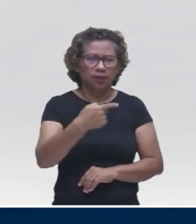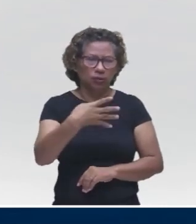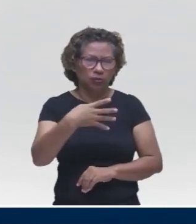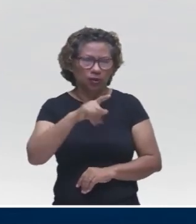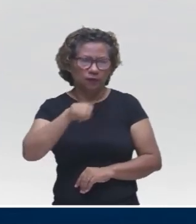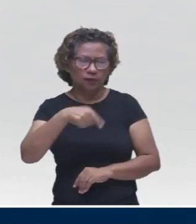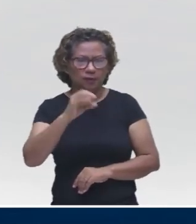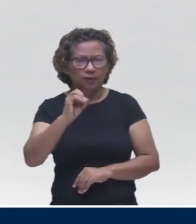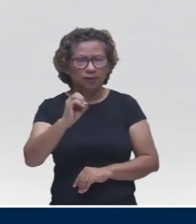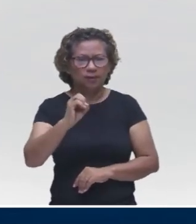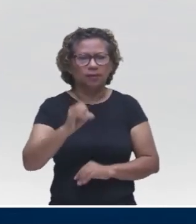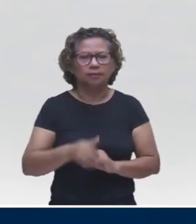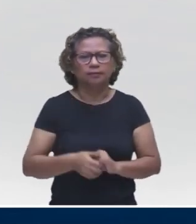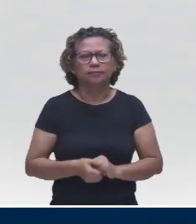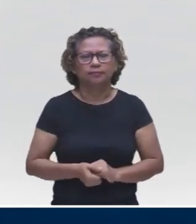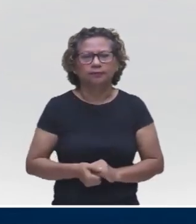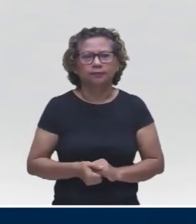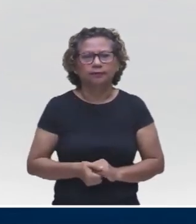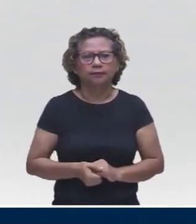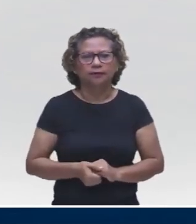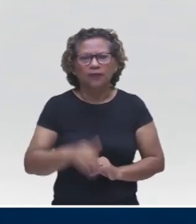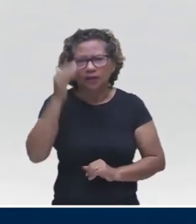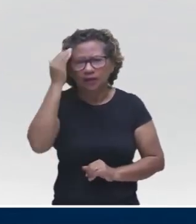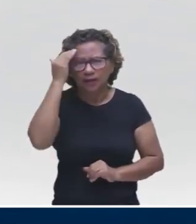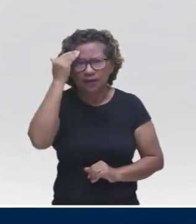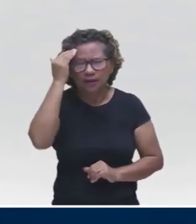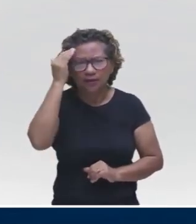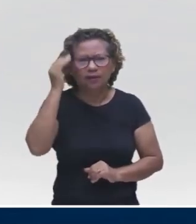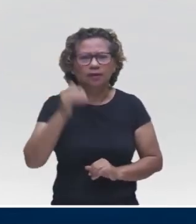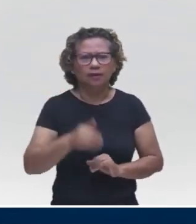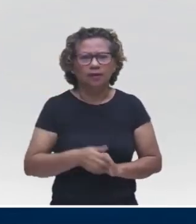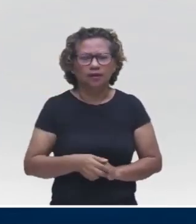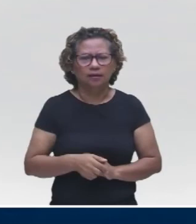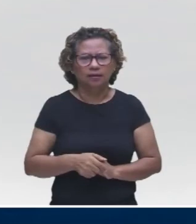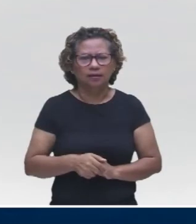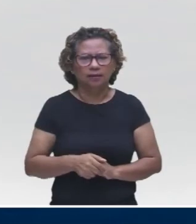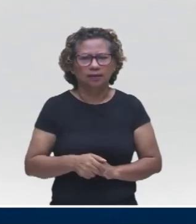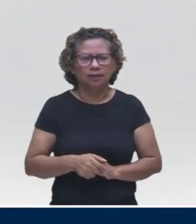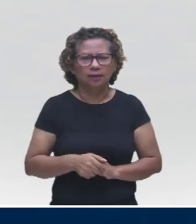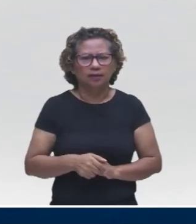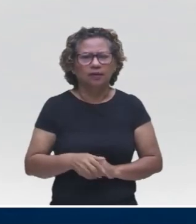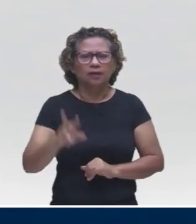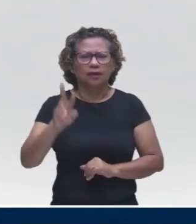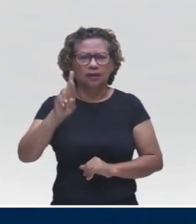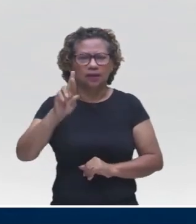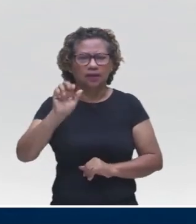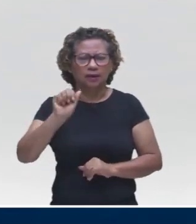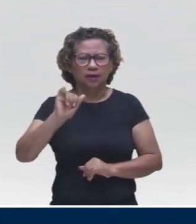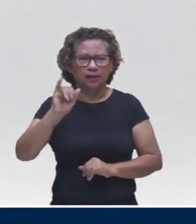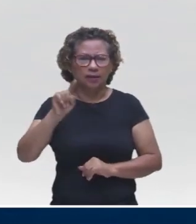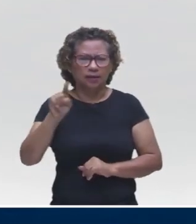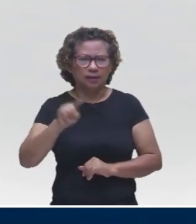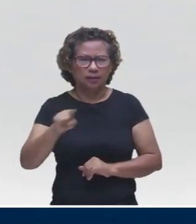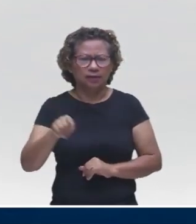e 0. Pessoal, isso daqui é a nossa raiz, né?